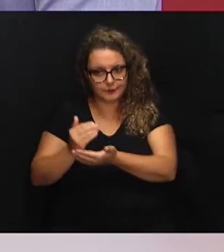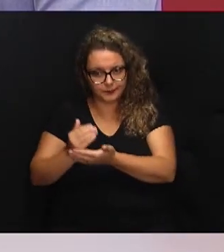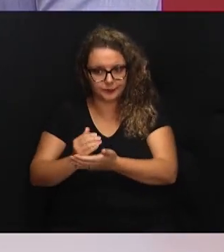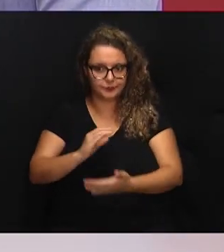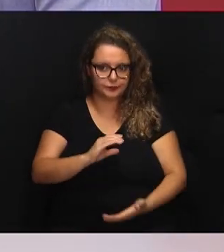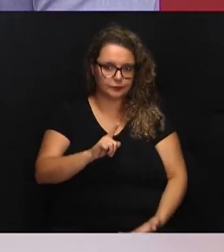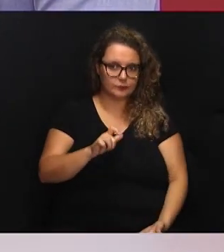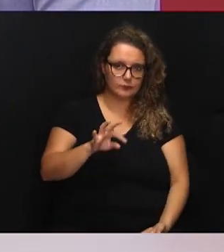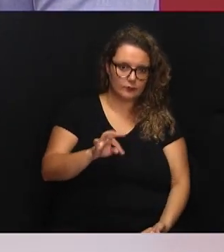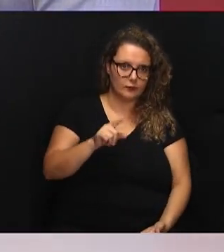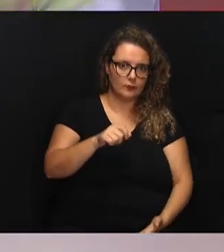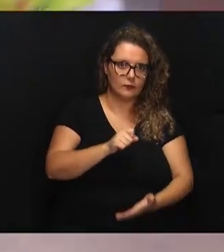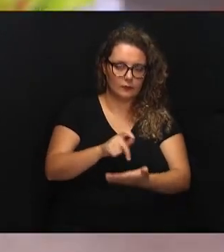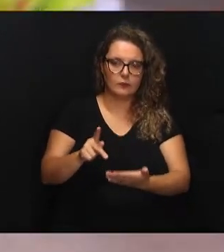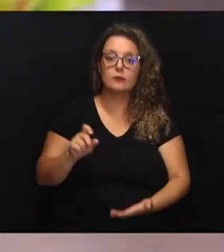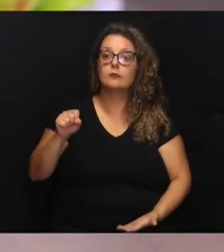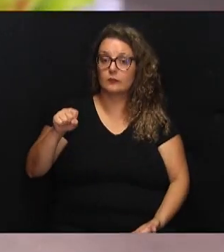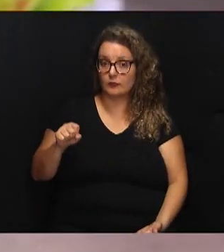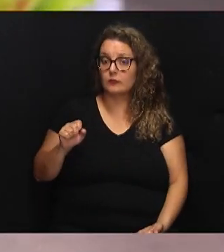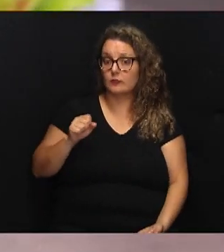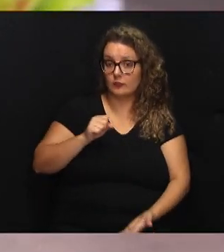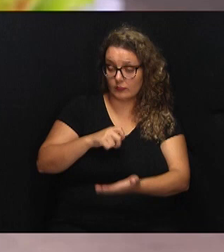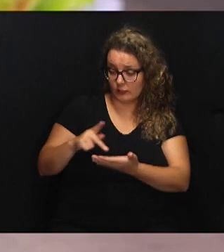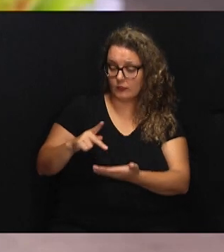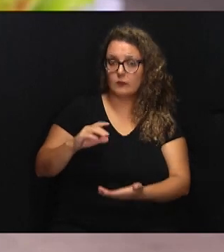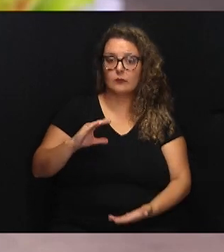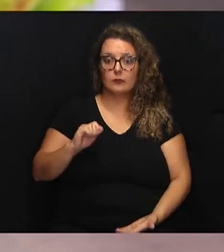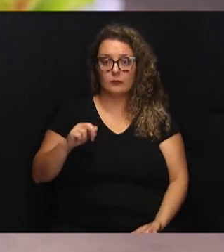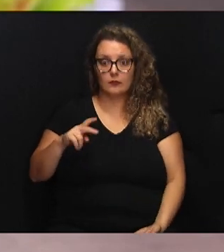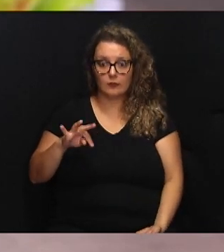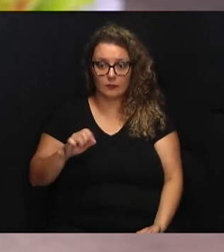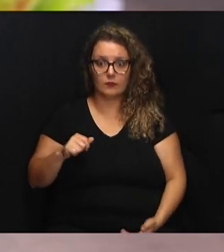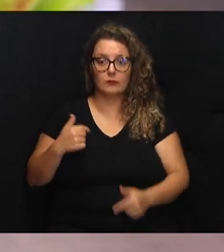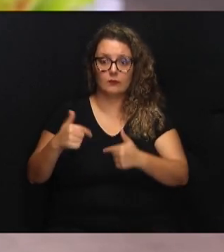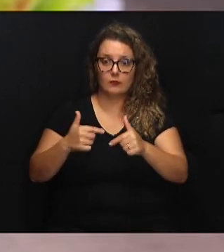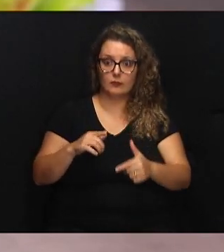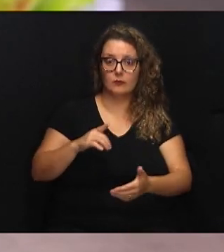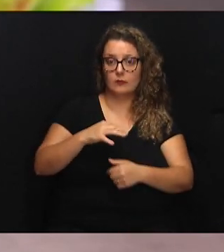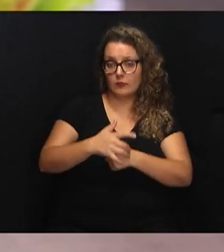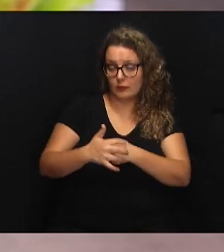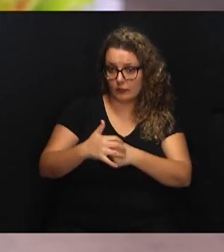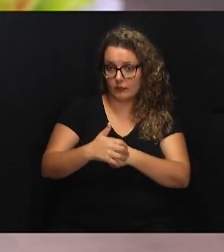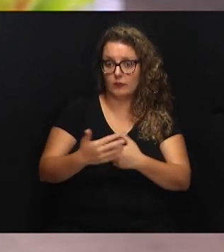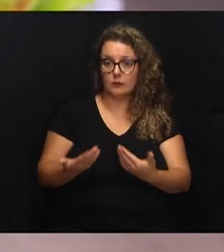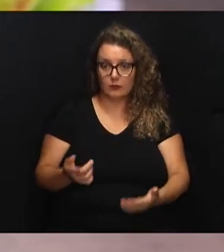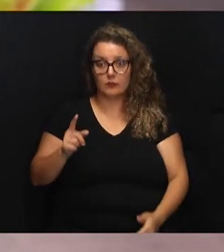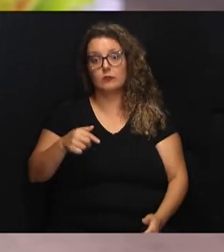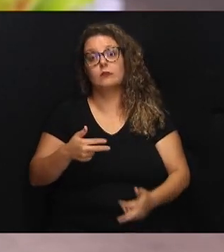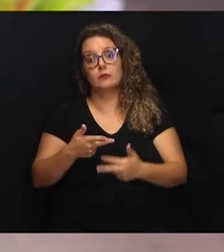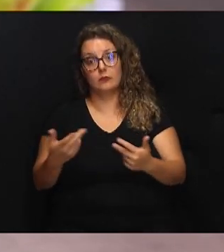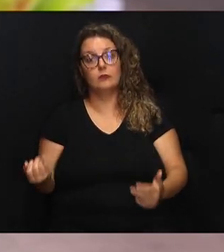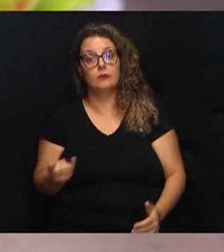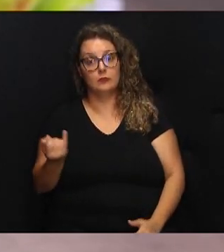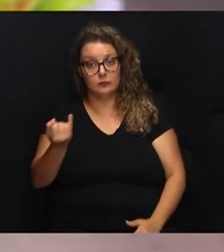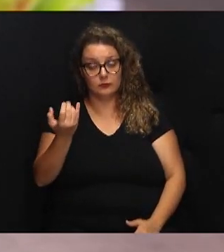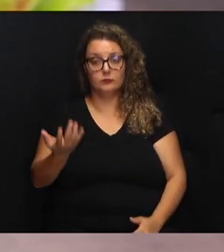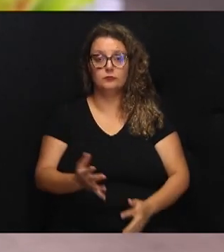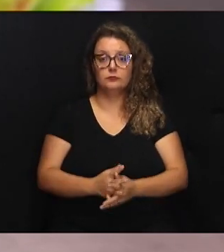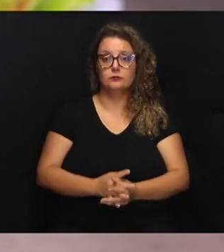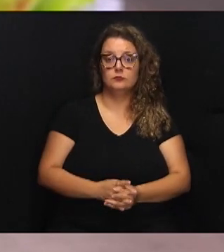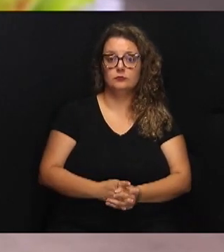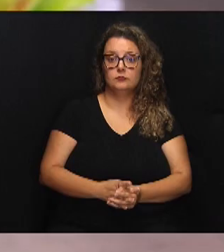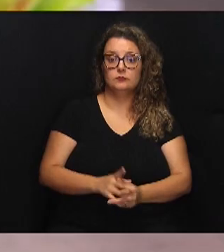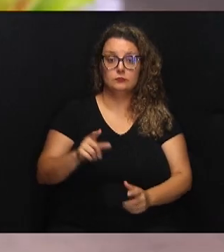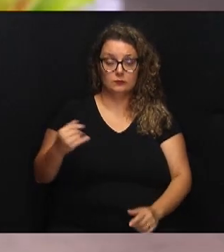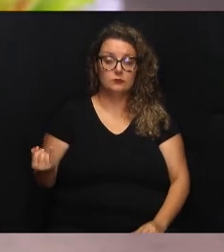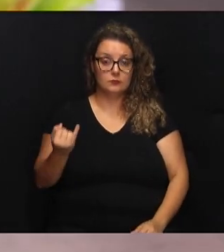pelo aplicativo, né? É pelo aplicativo. Na verdade, é pela carteira de trabalho digital, né? Então, isso é uma coisa muito importante, né? É importante